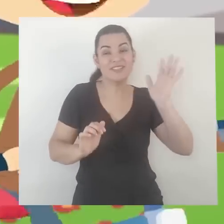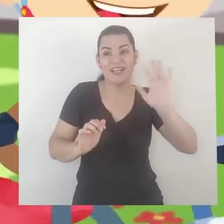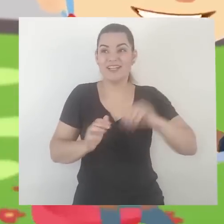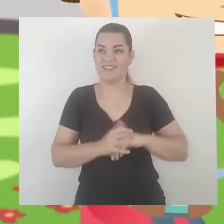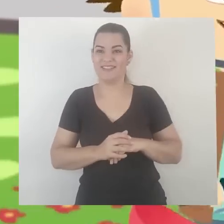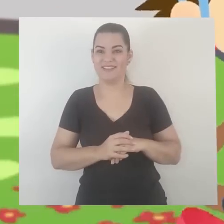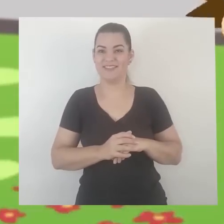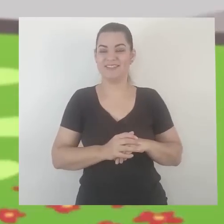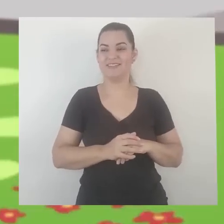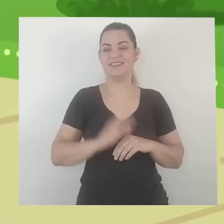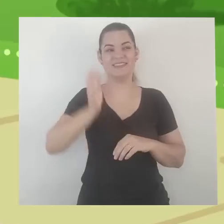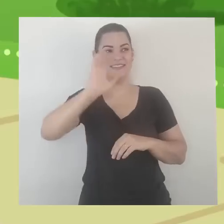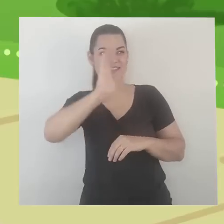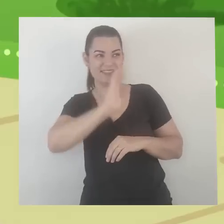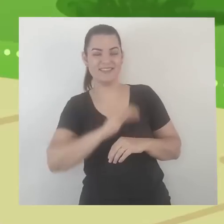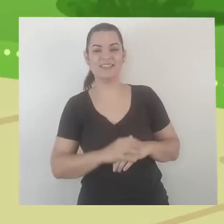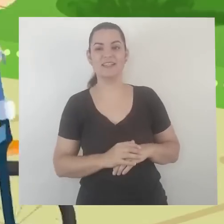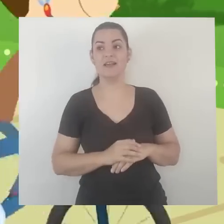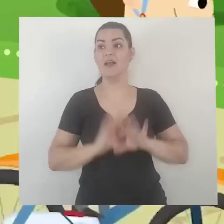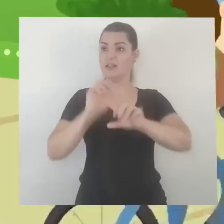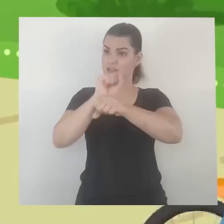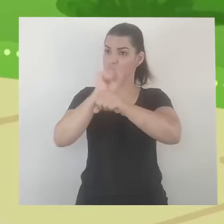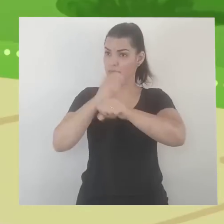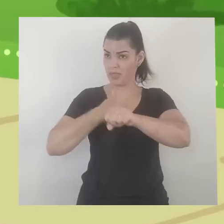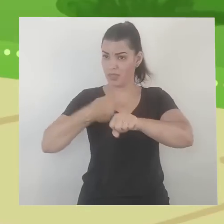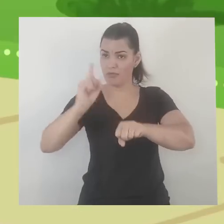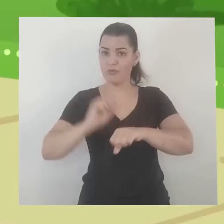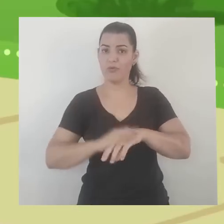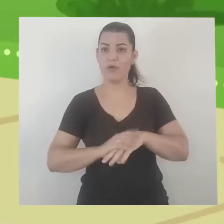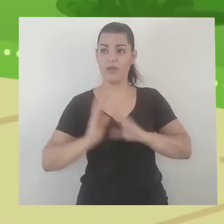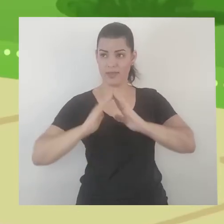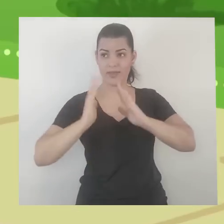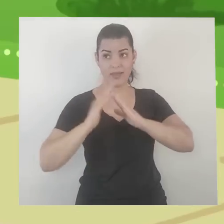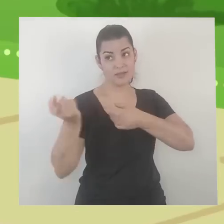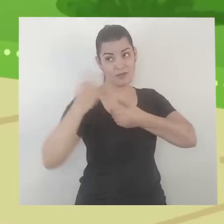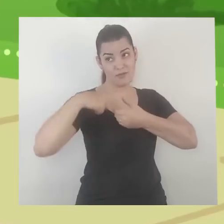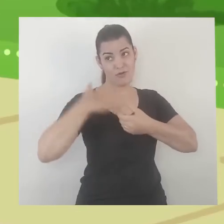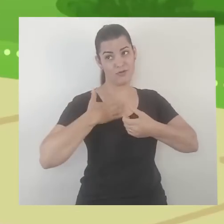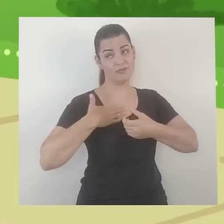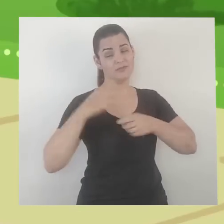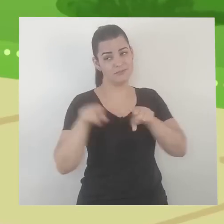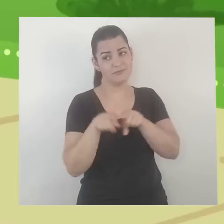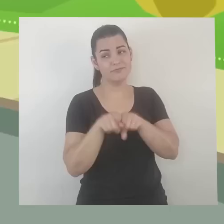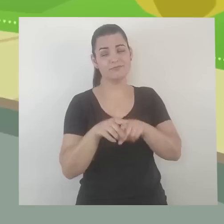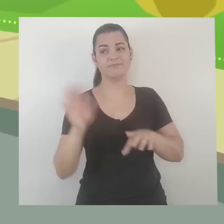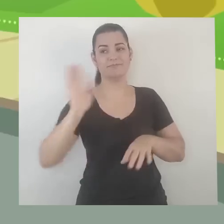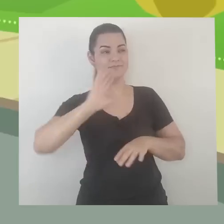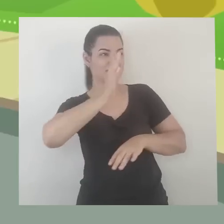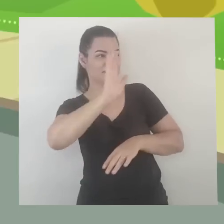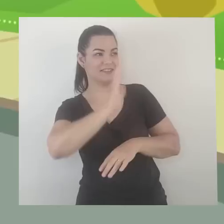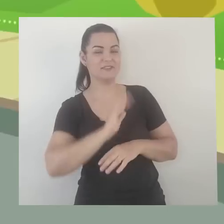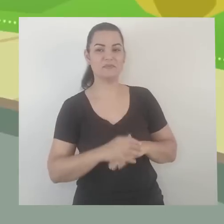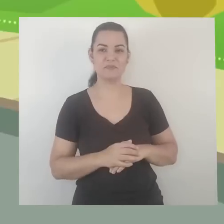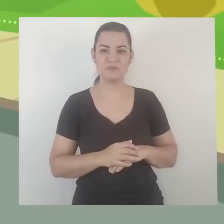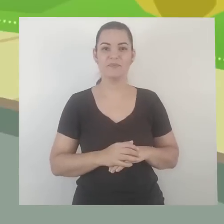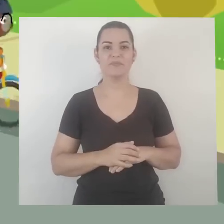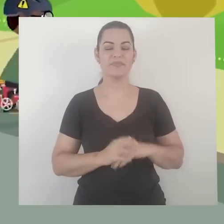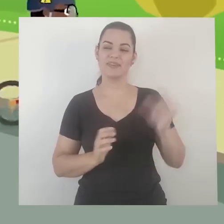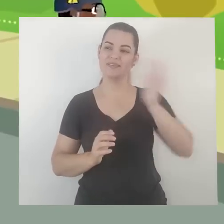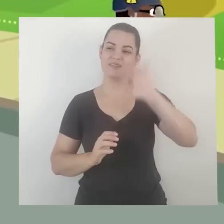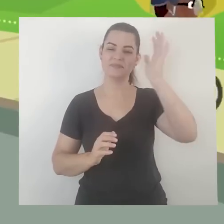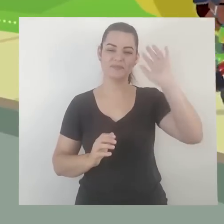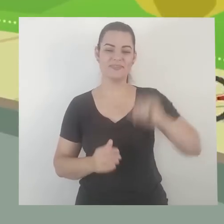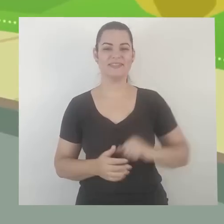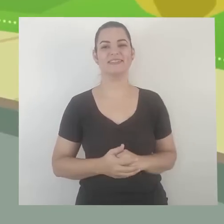Tchau, Júpiter. Tchau, Igor. Ei, espera por mim que eu também tenho que ir embora. Tchau.